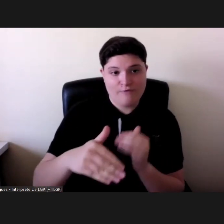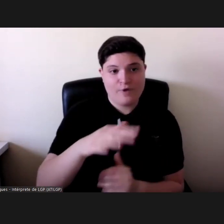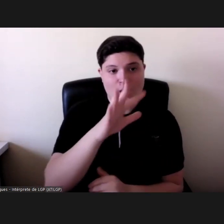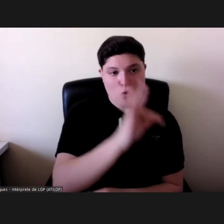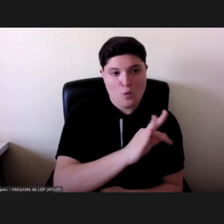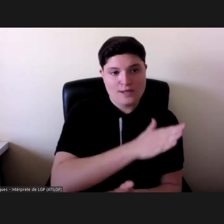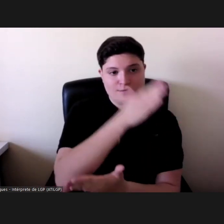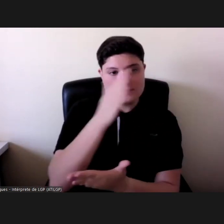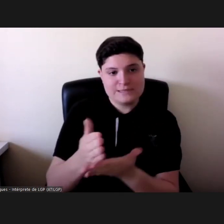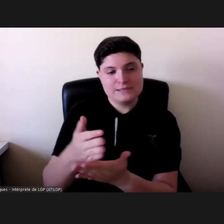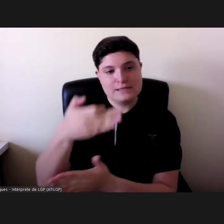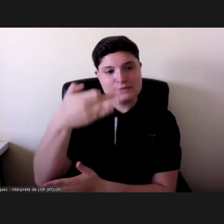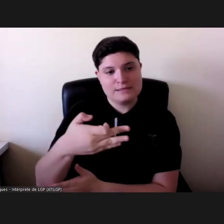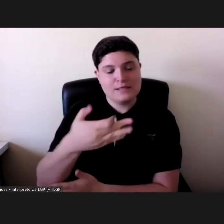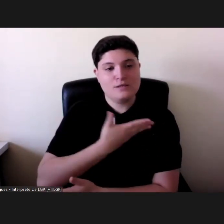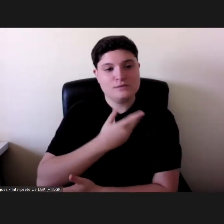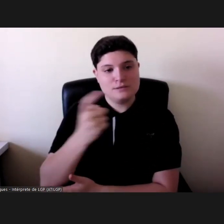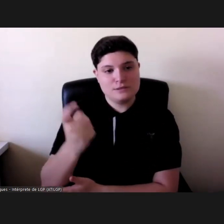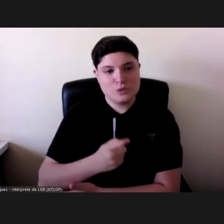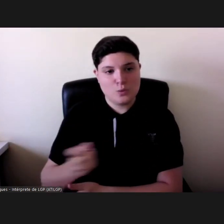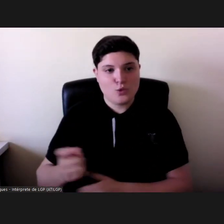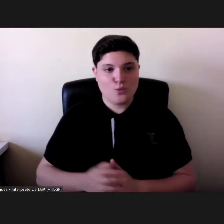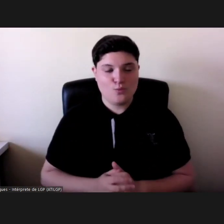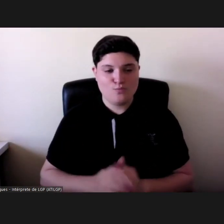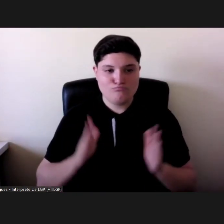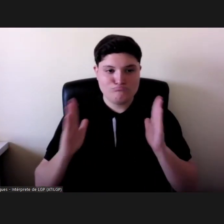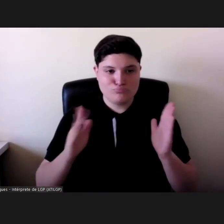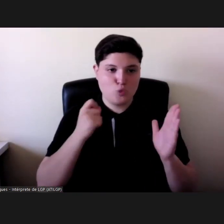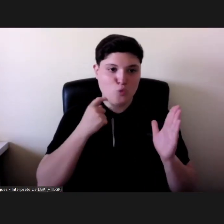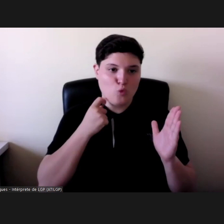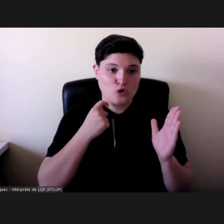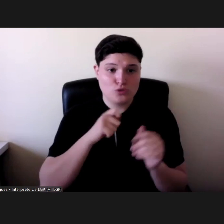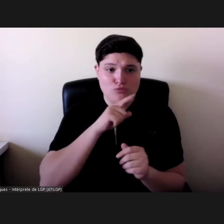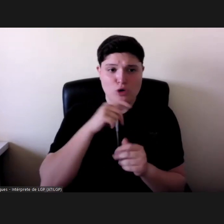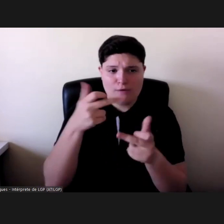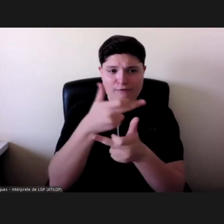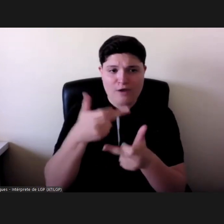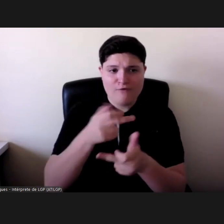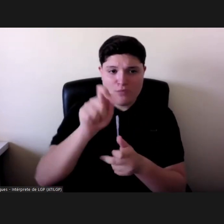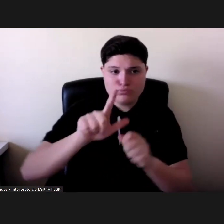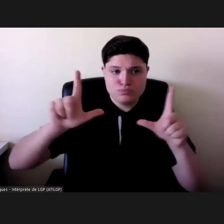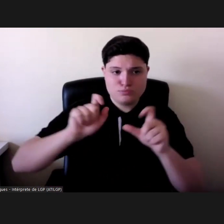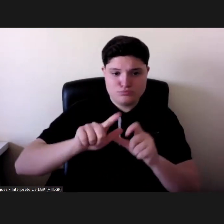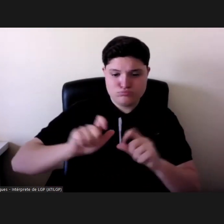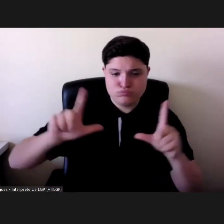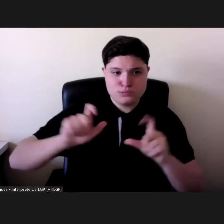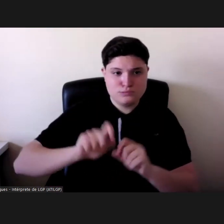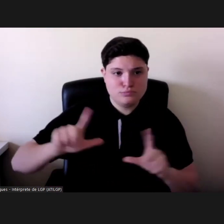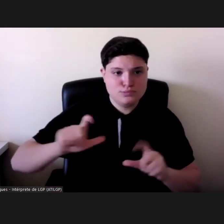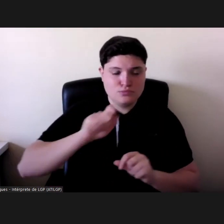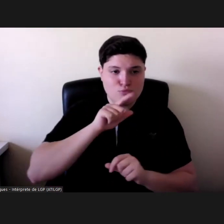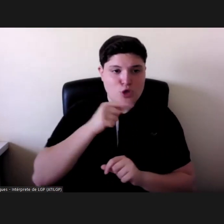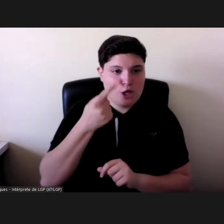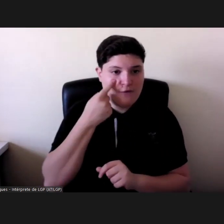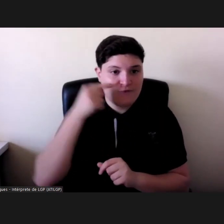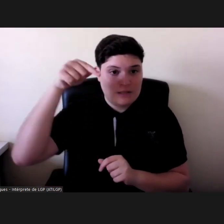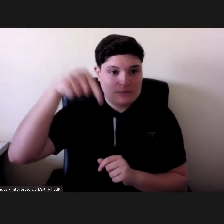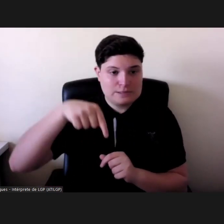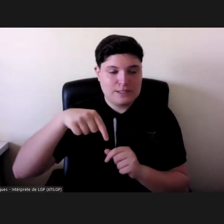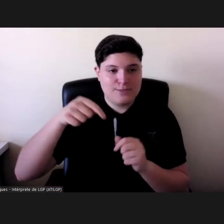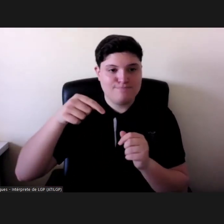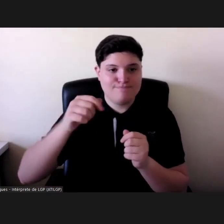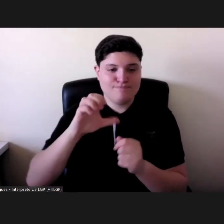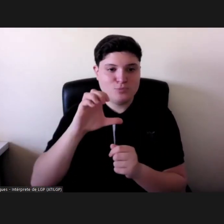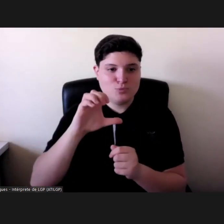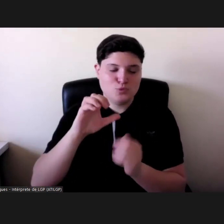poder, quando existe a necessidade, de utilizar a energia da comunidade quando essa rede produz